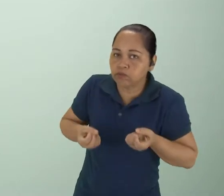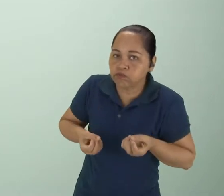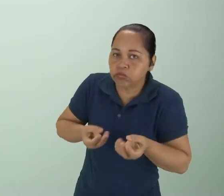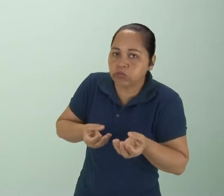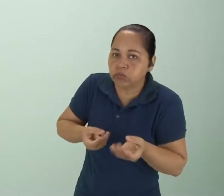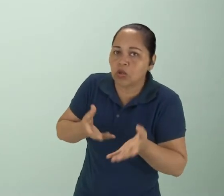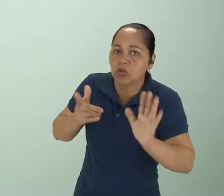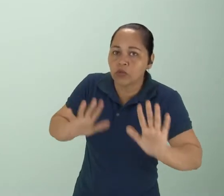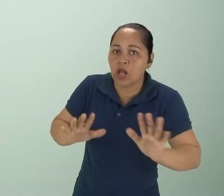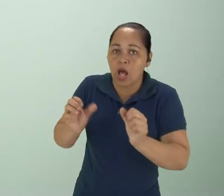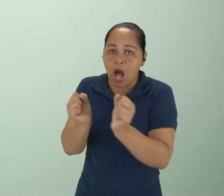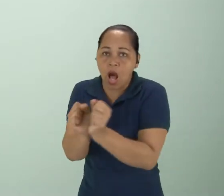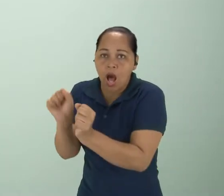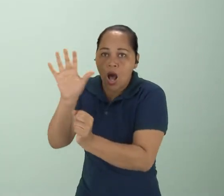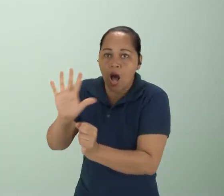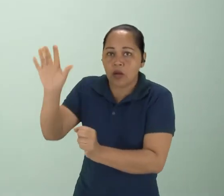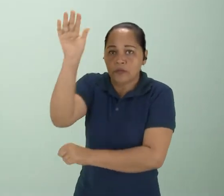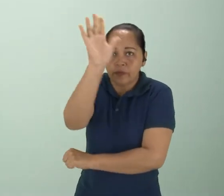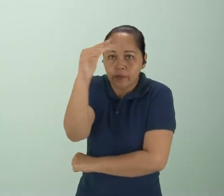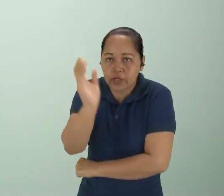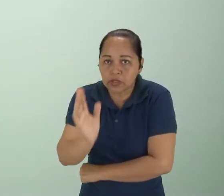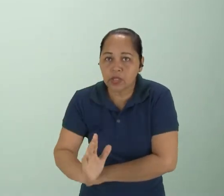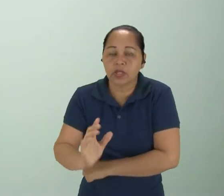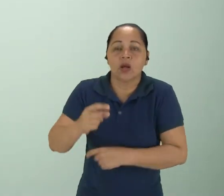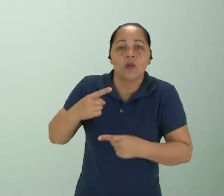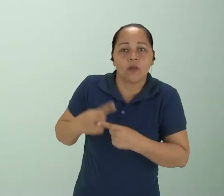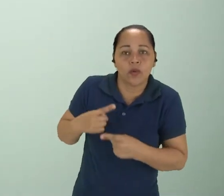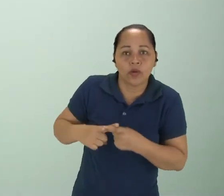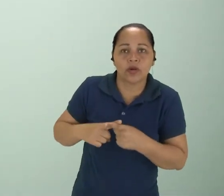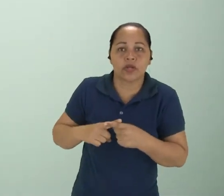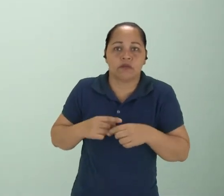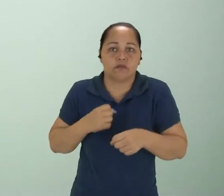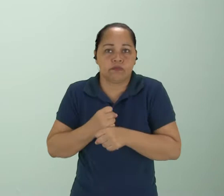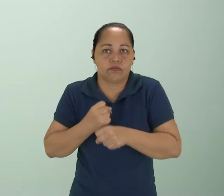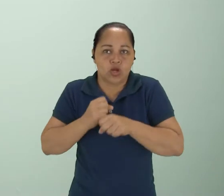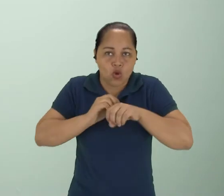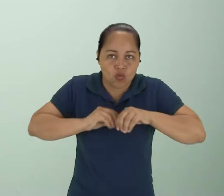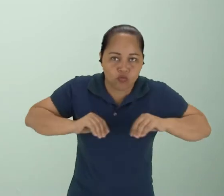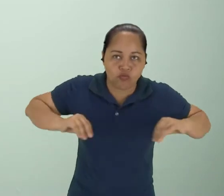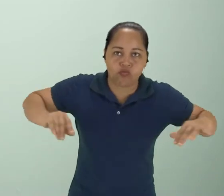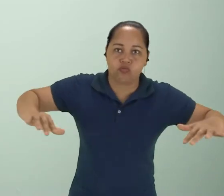cultura afro-brasileira, já que eles acabaram construindo o nosso território.